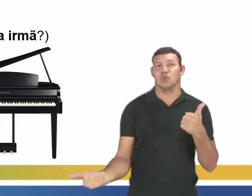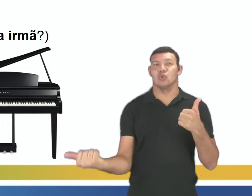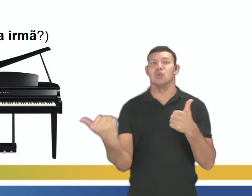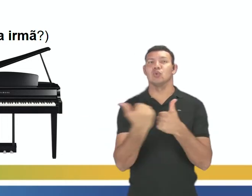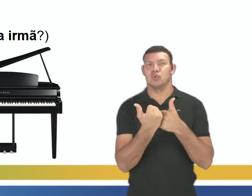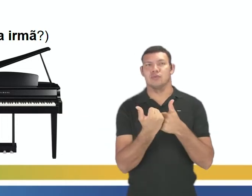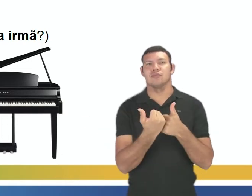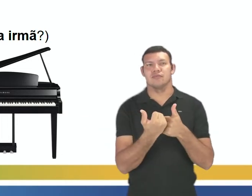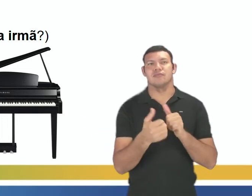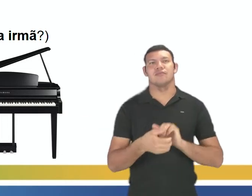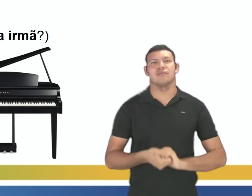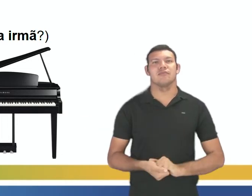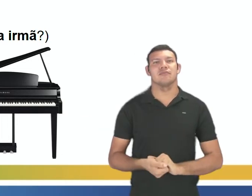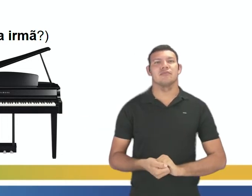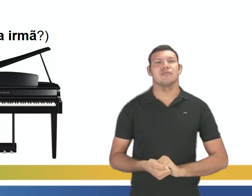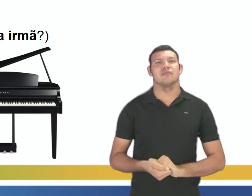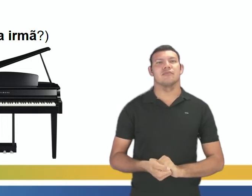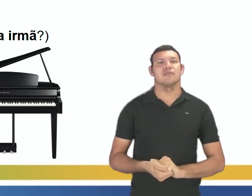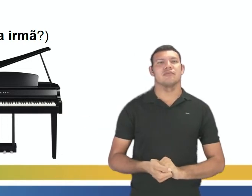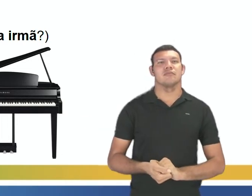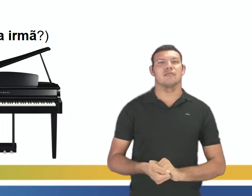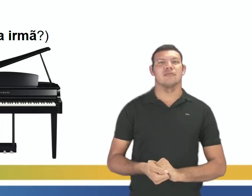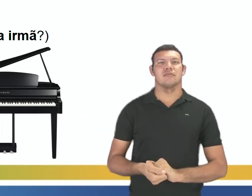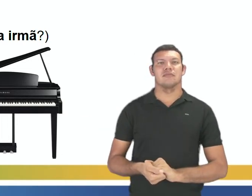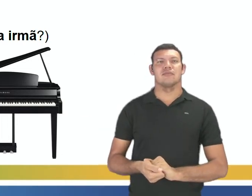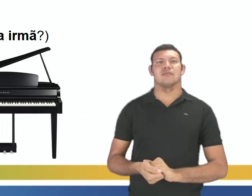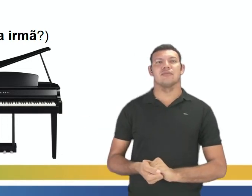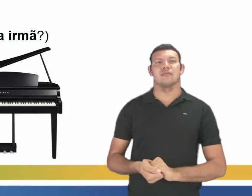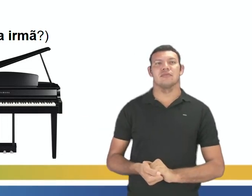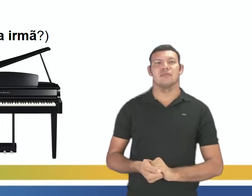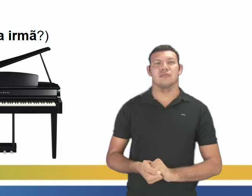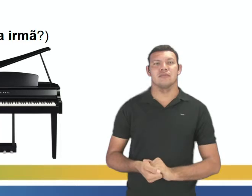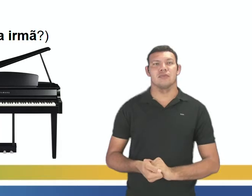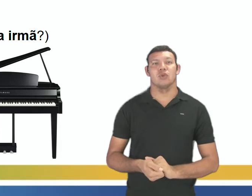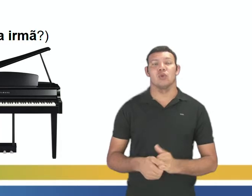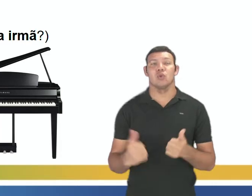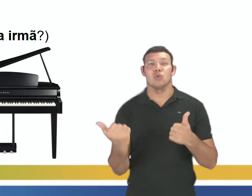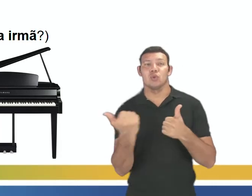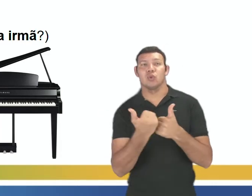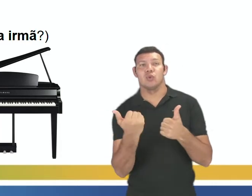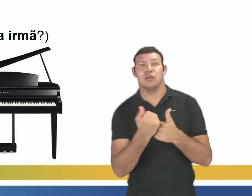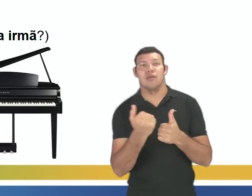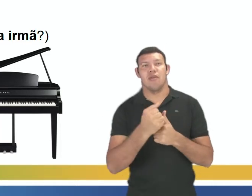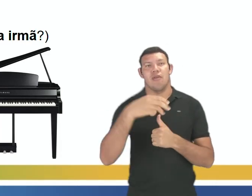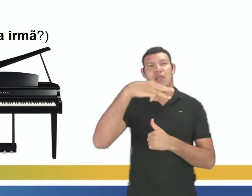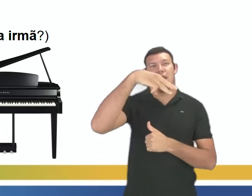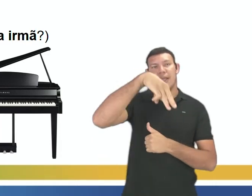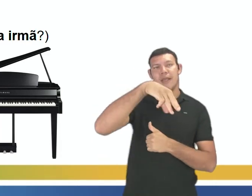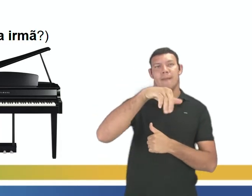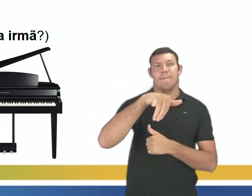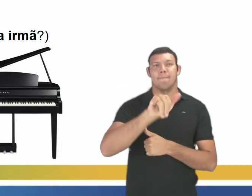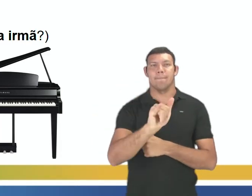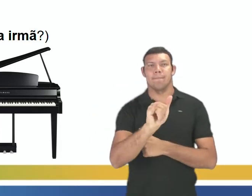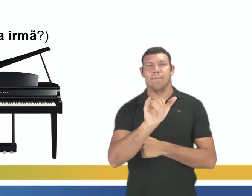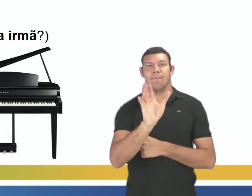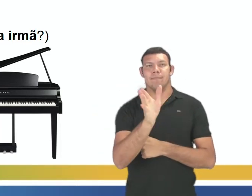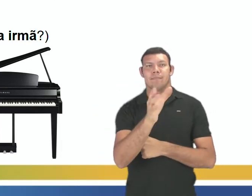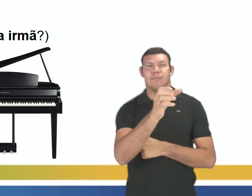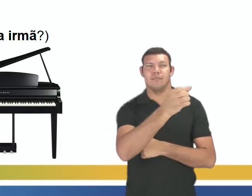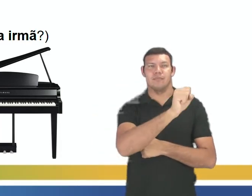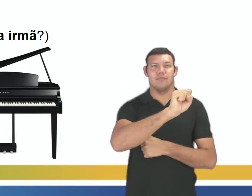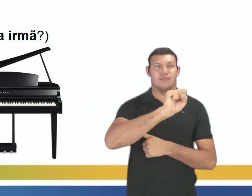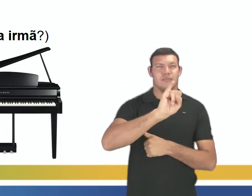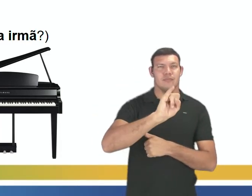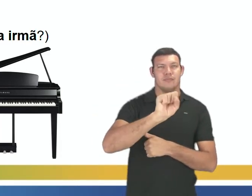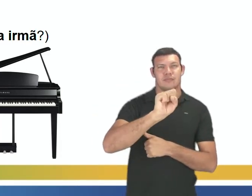my sister and I? Quando ela visitará eu e minha irmã, ou minha irmã e eu. E a gente